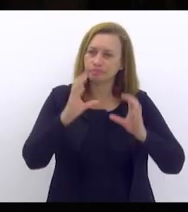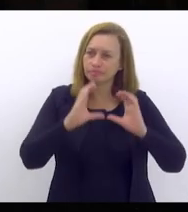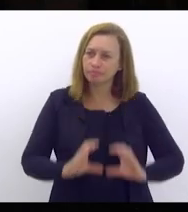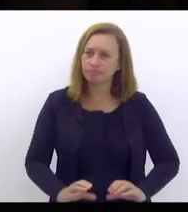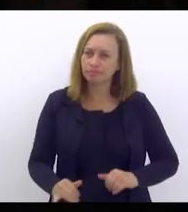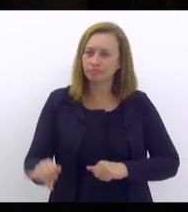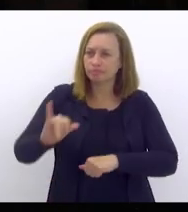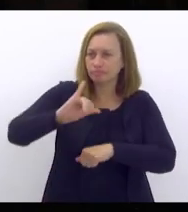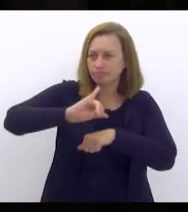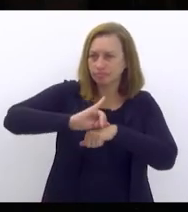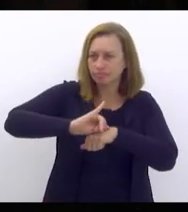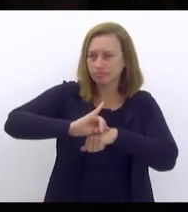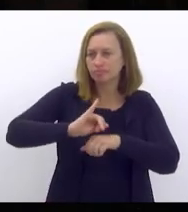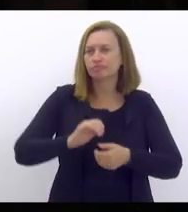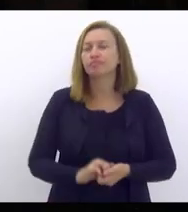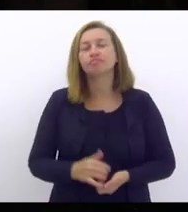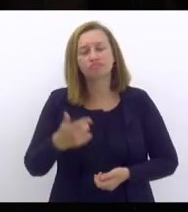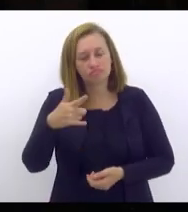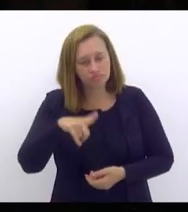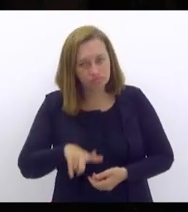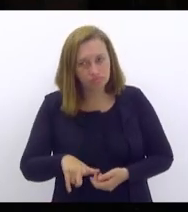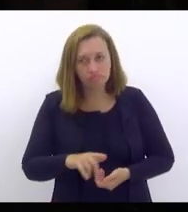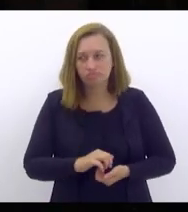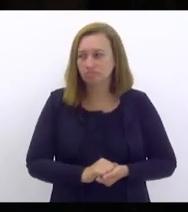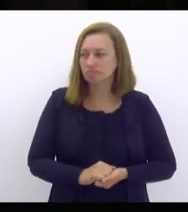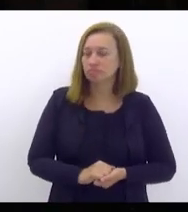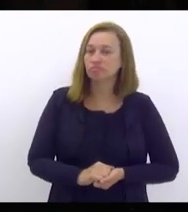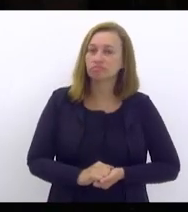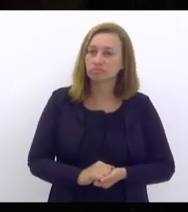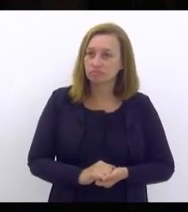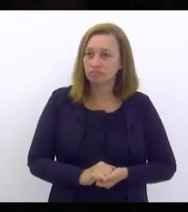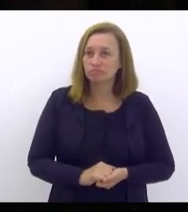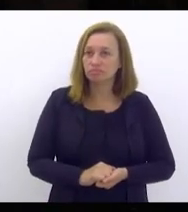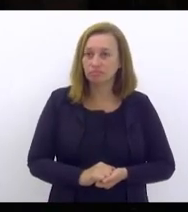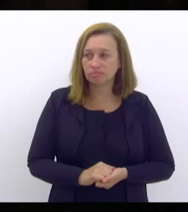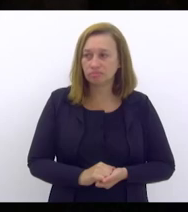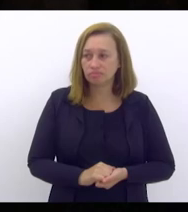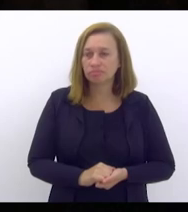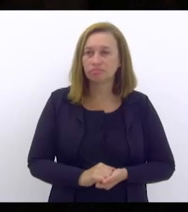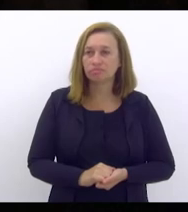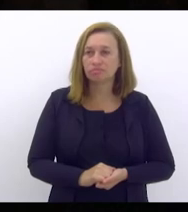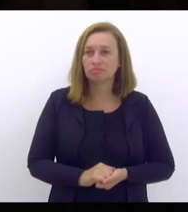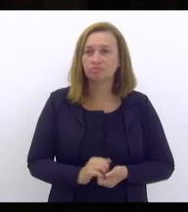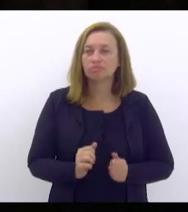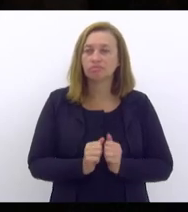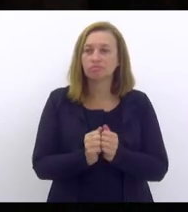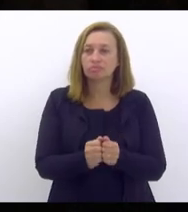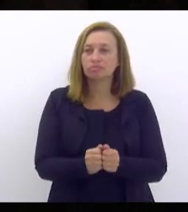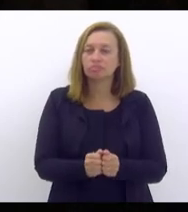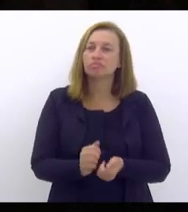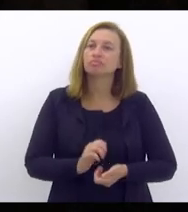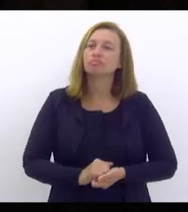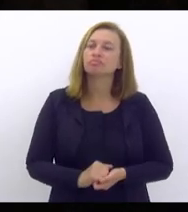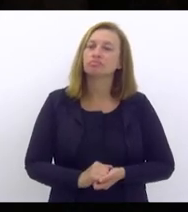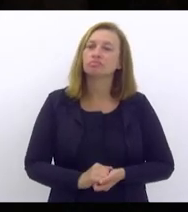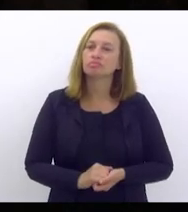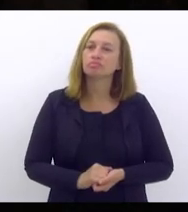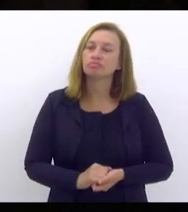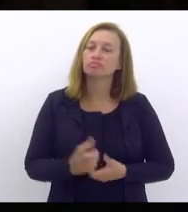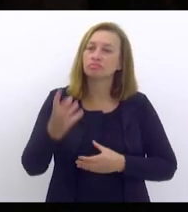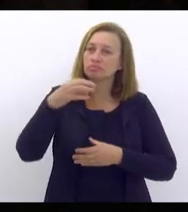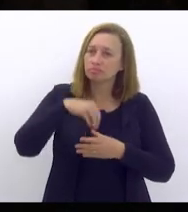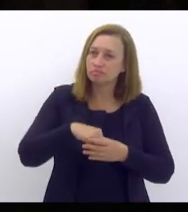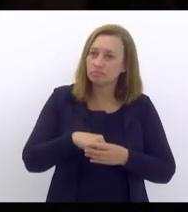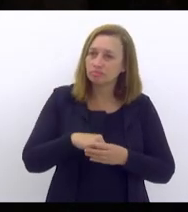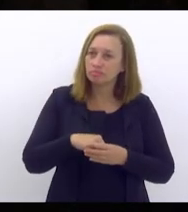Volta Redonda que, mais uma vez, choram a morte de um de seus conterrâneos dentro das instalações